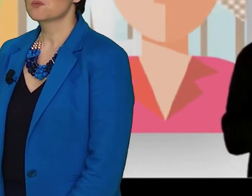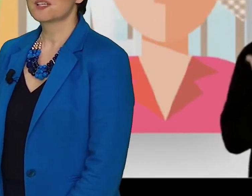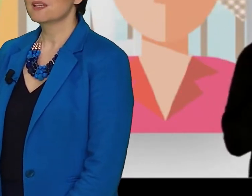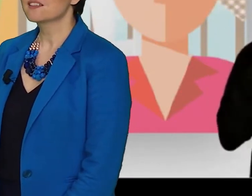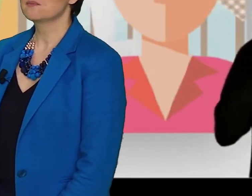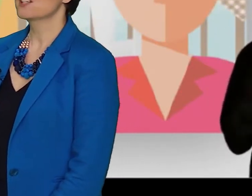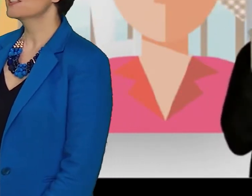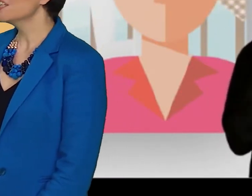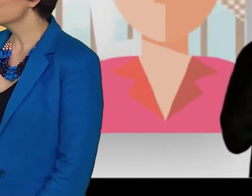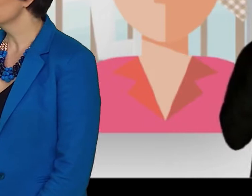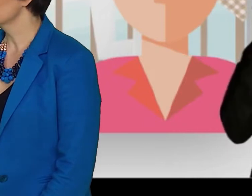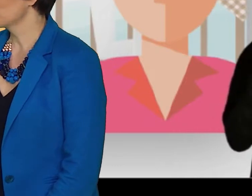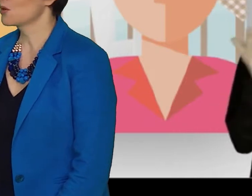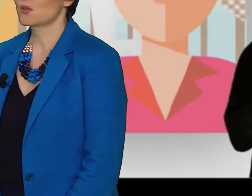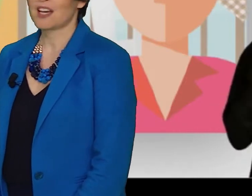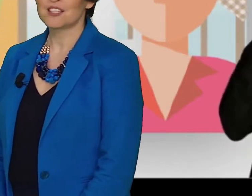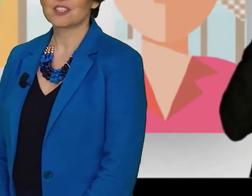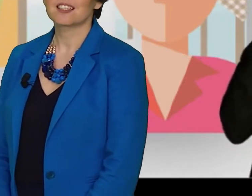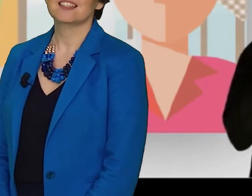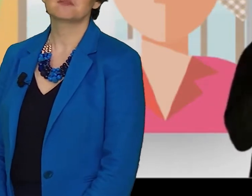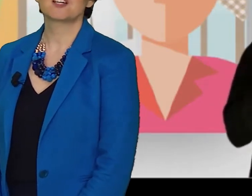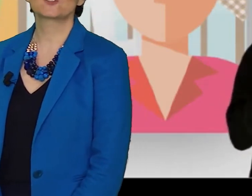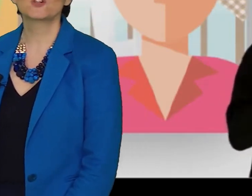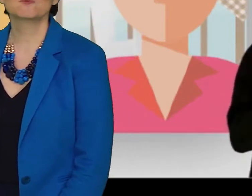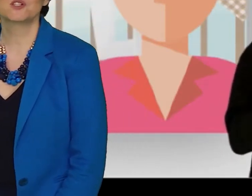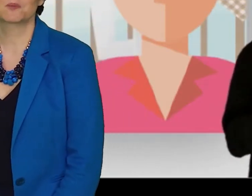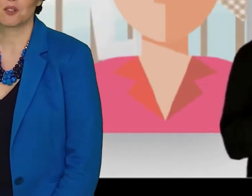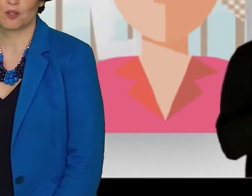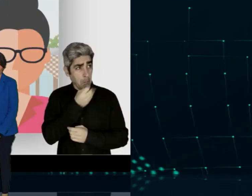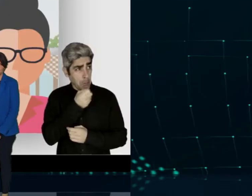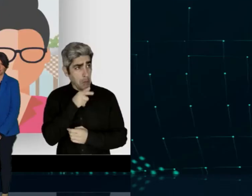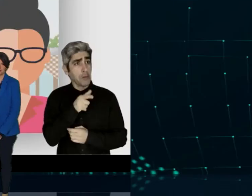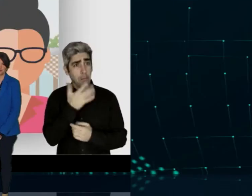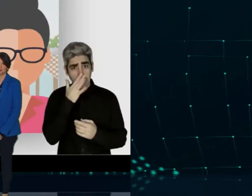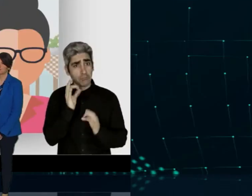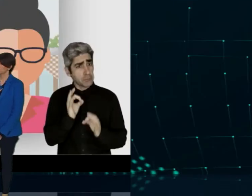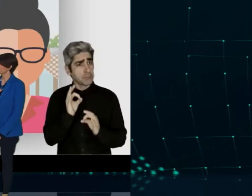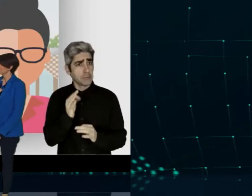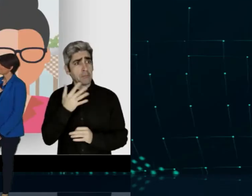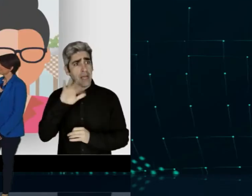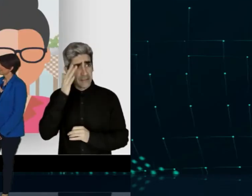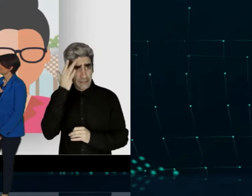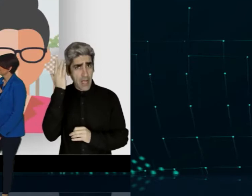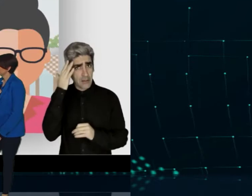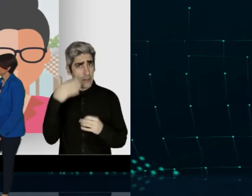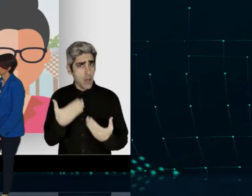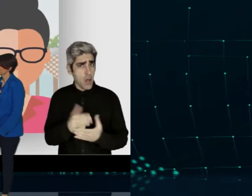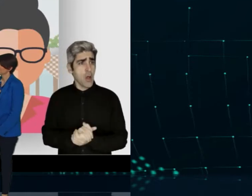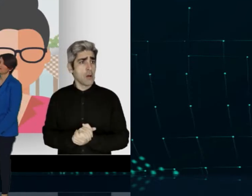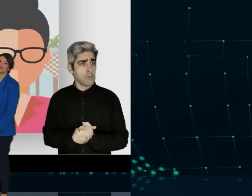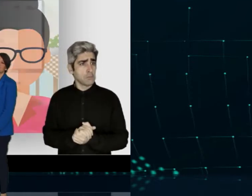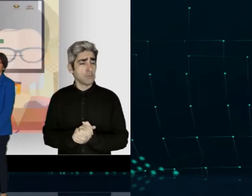meses garantimos o pagamento de mais de 3 milhões de pressões sociais e de mais de 2 milhões de pensões. em conjunto,